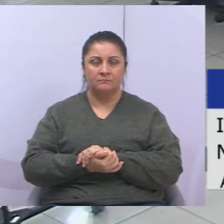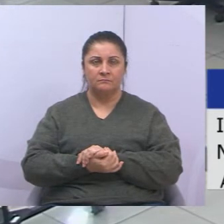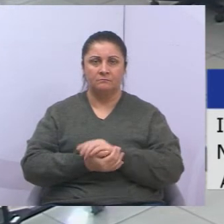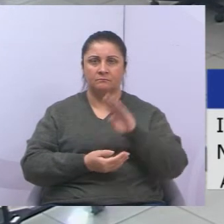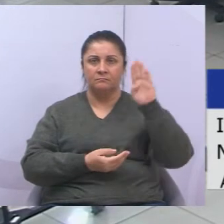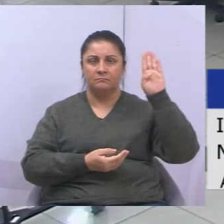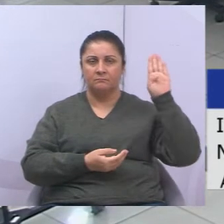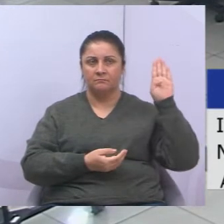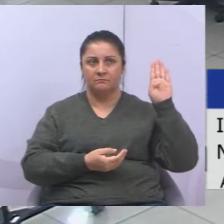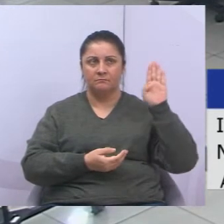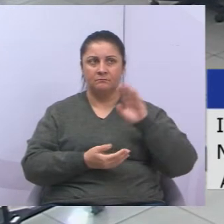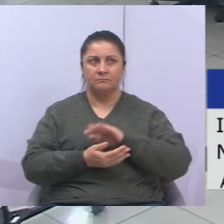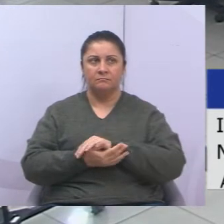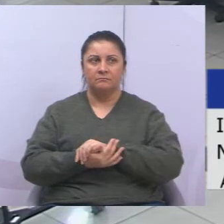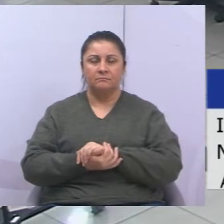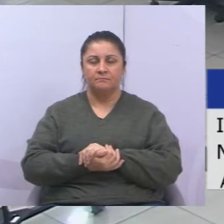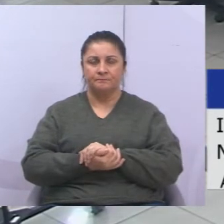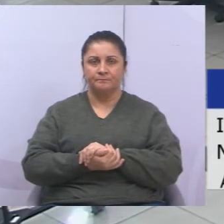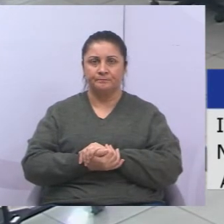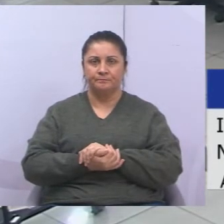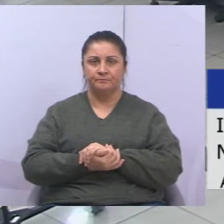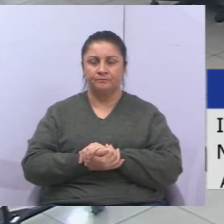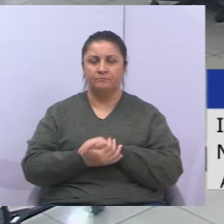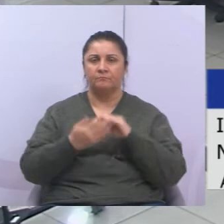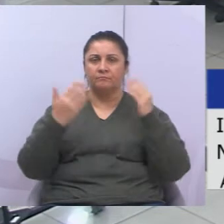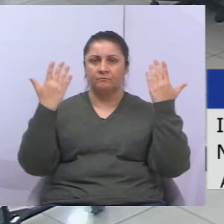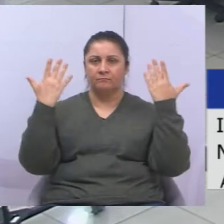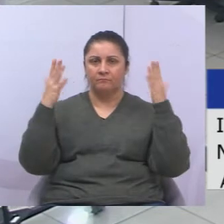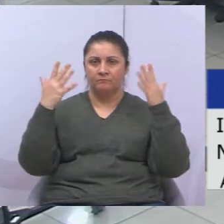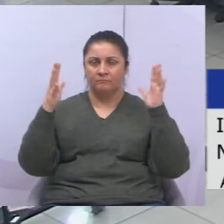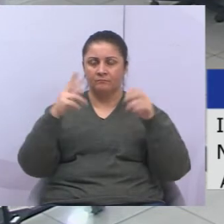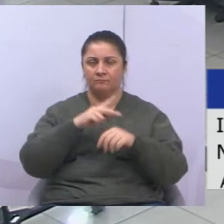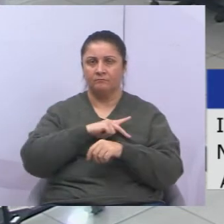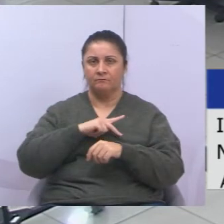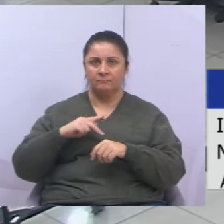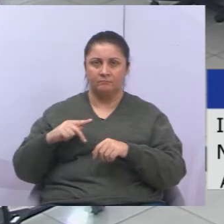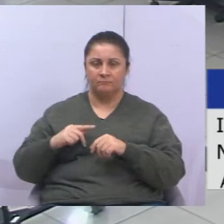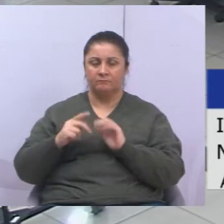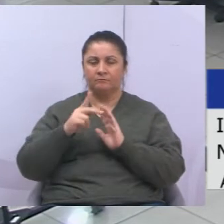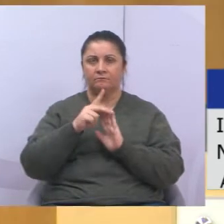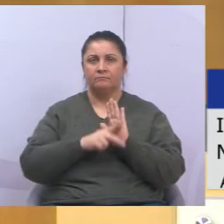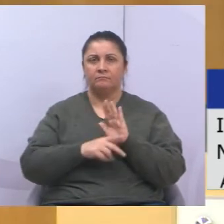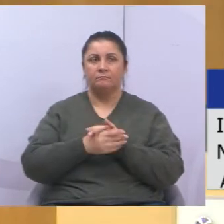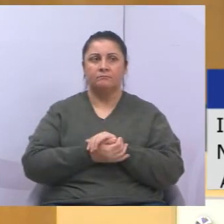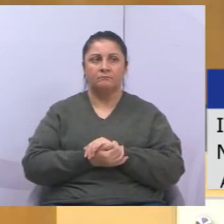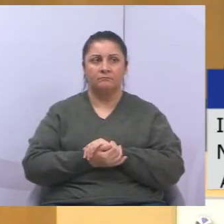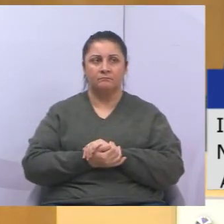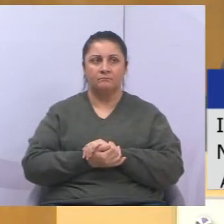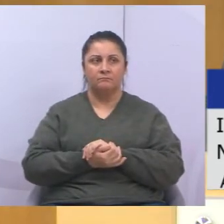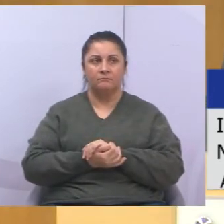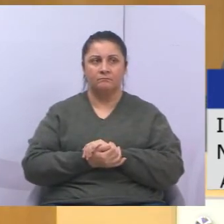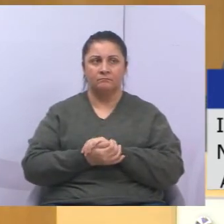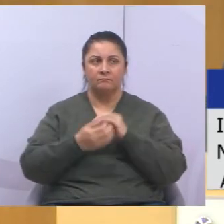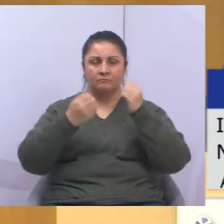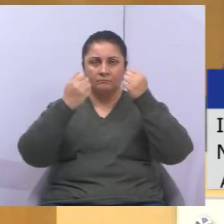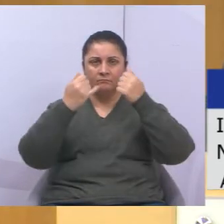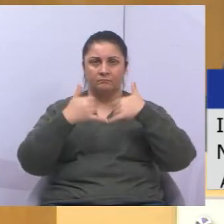Senhor presidente, também quero colaborar, parabenizar o pastor Rogério pelo projeto e dizer